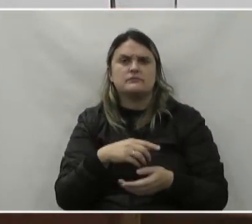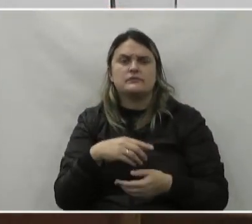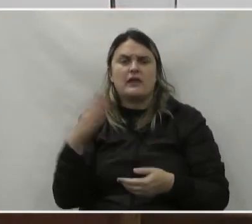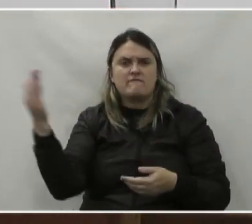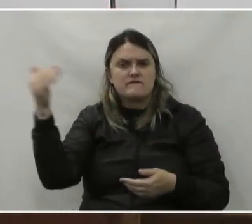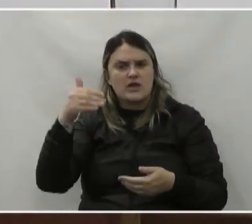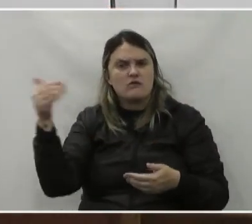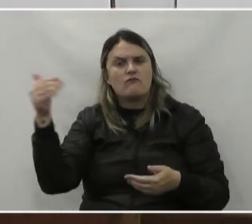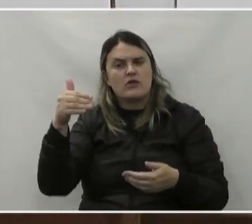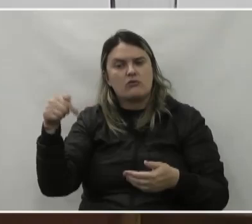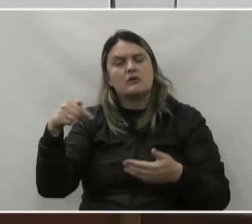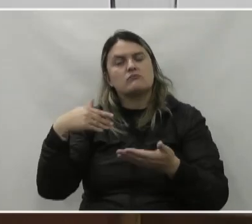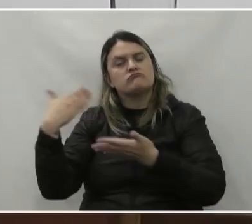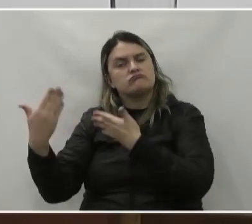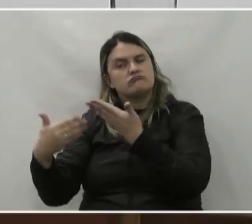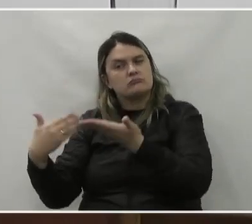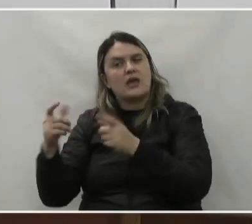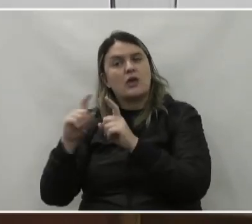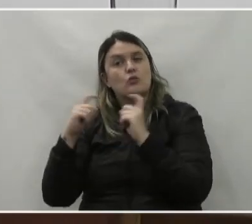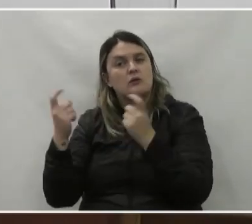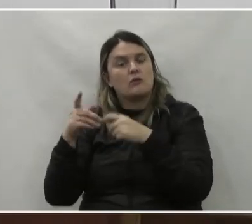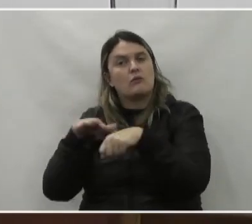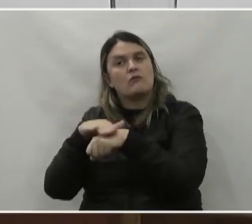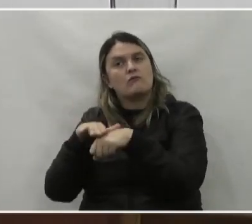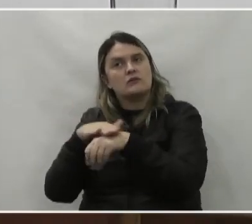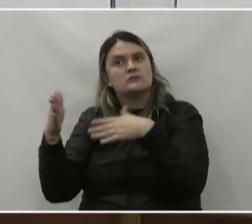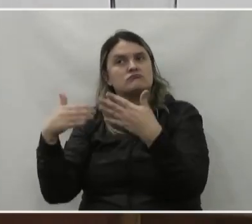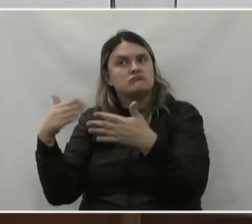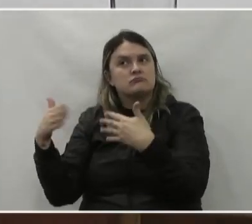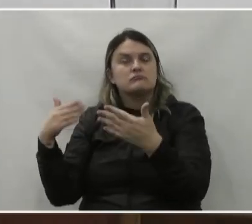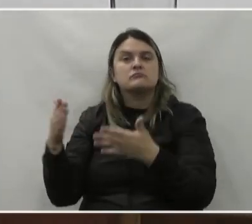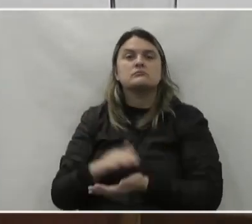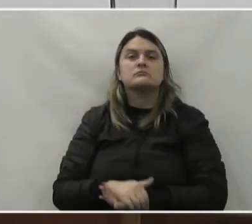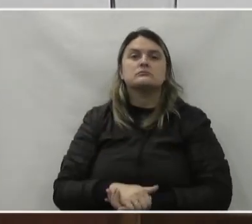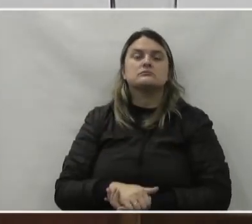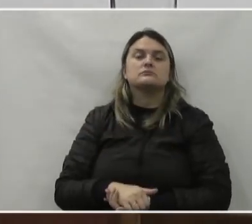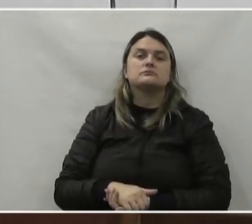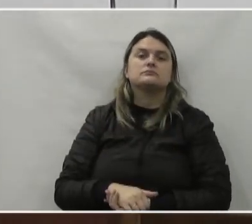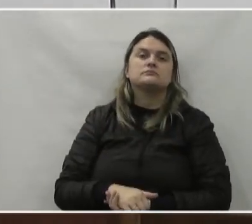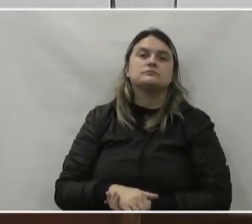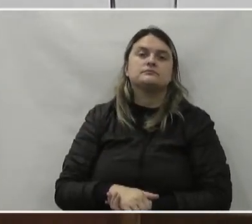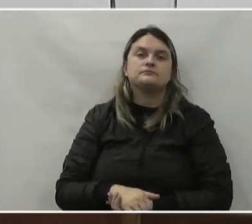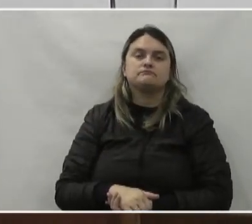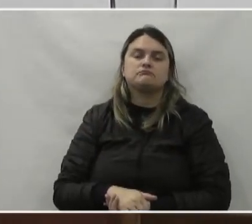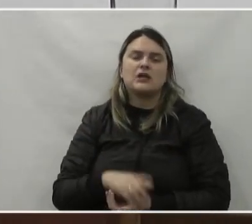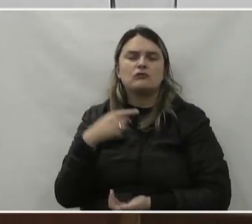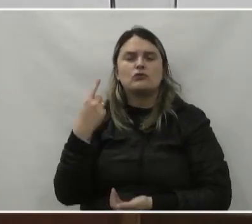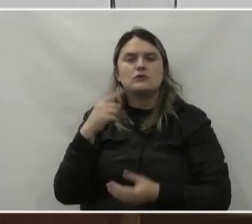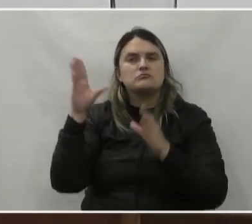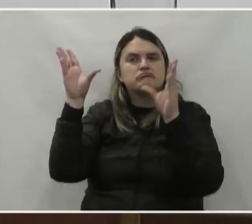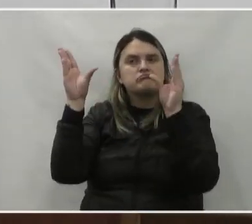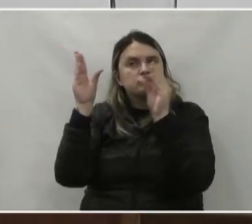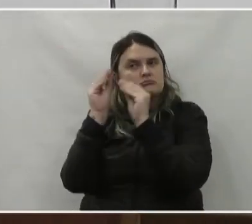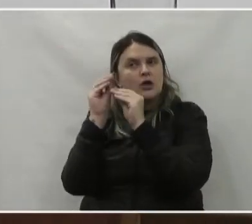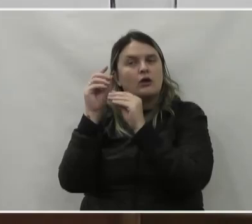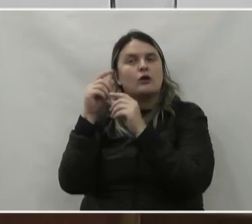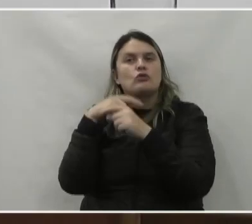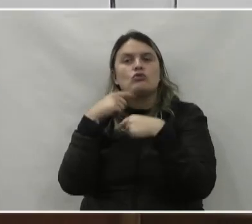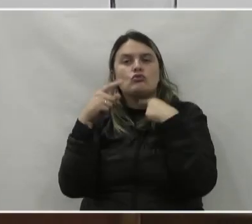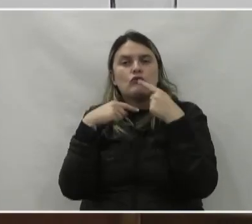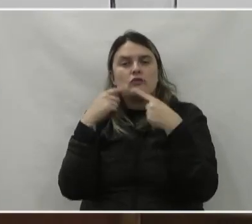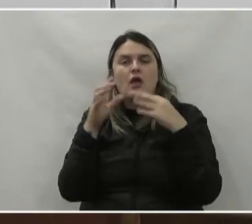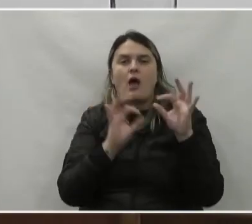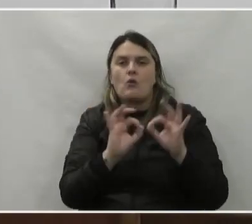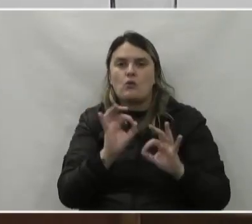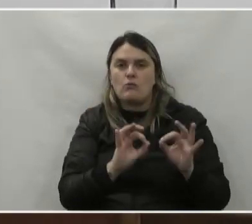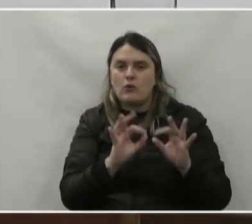estão de prova, que estiveram presentes, e foi sanado ali as dúvidas, corrigido alguns